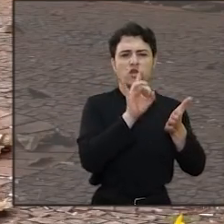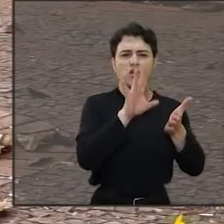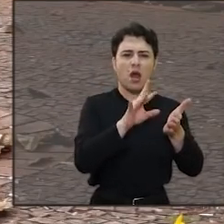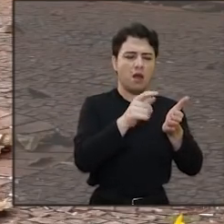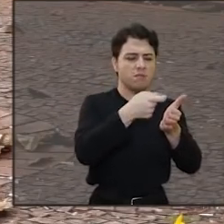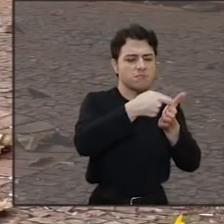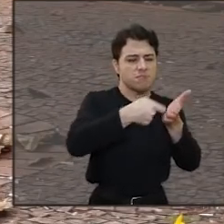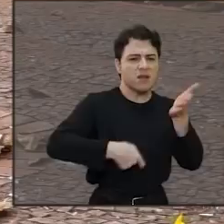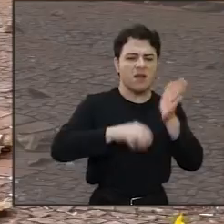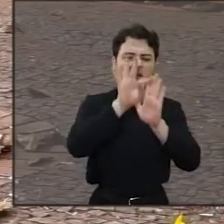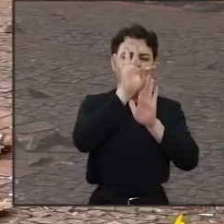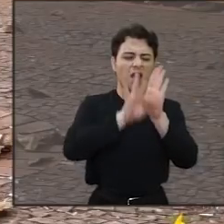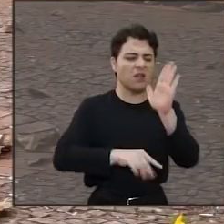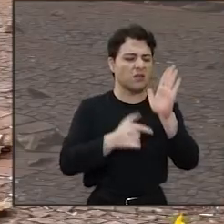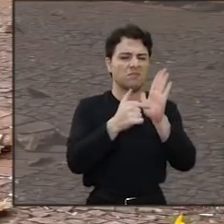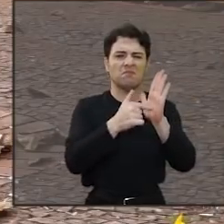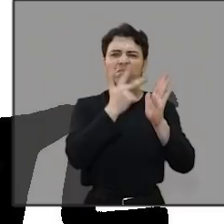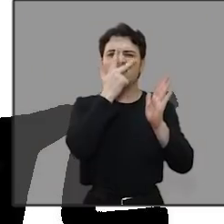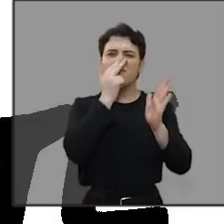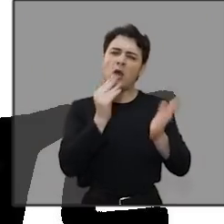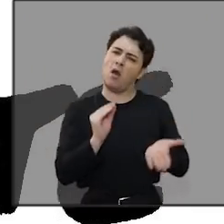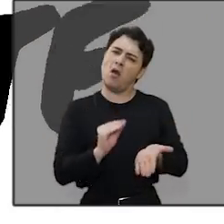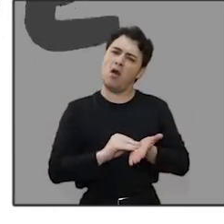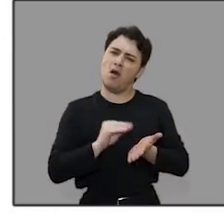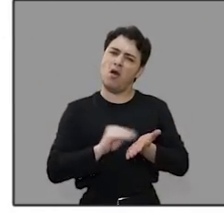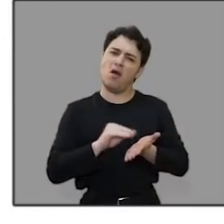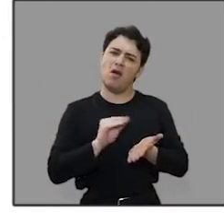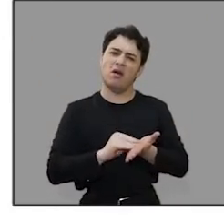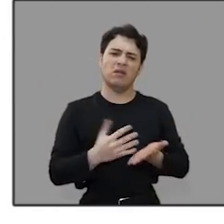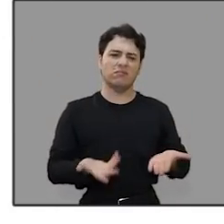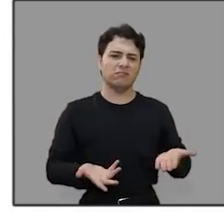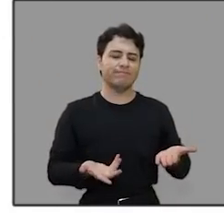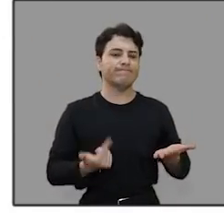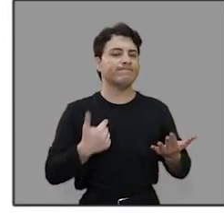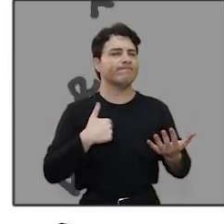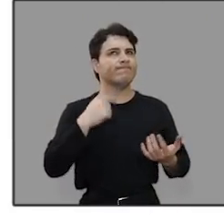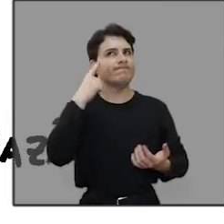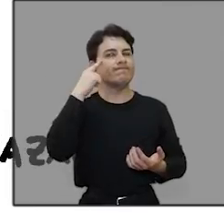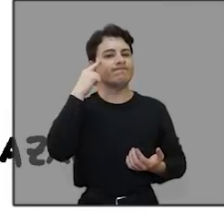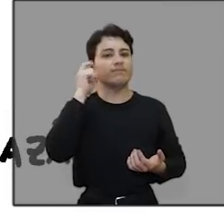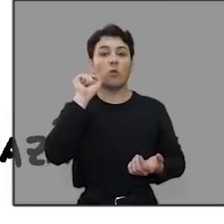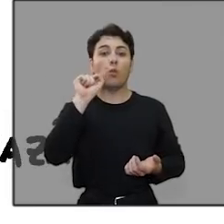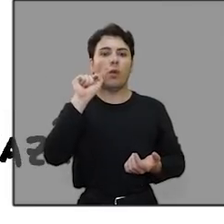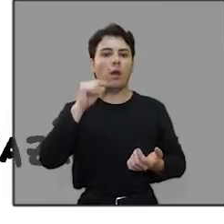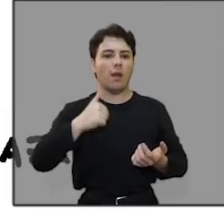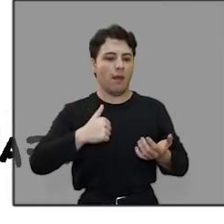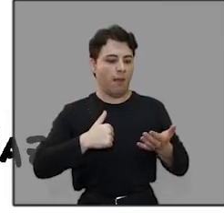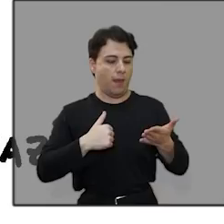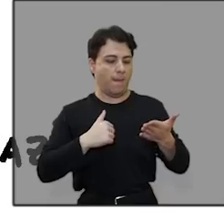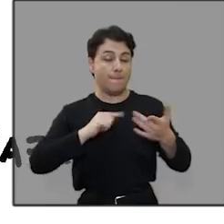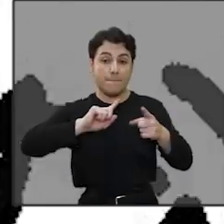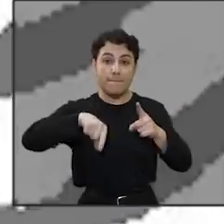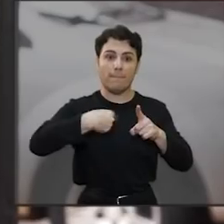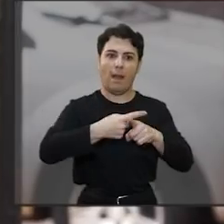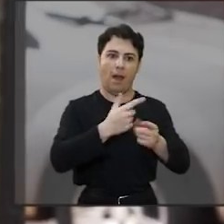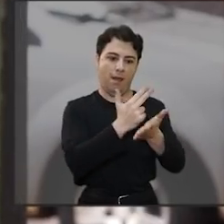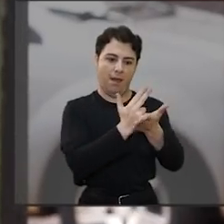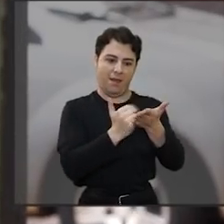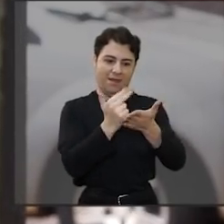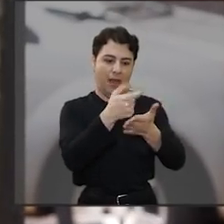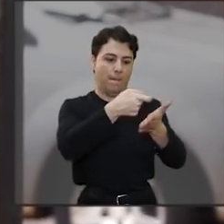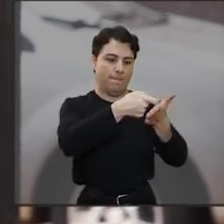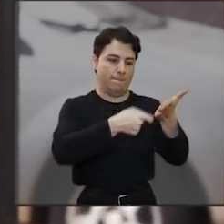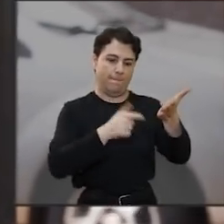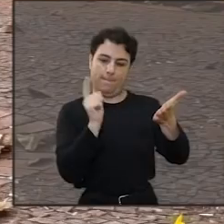lendo. E às vezes só com a escrita eu sentia que era meio que tipo, eu não conseguia chegar no ponto. E aí para chegar no ponto, às vezes